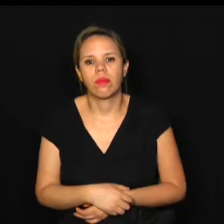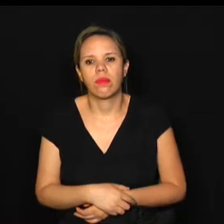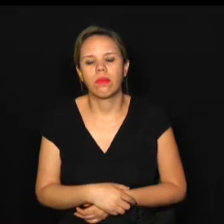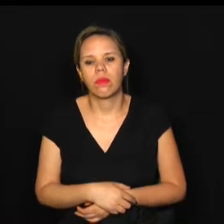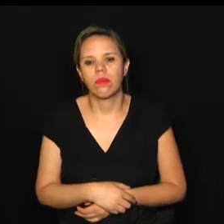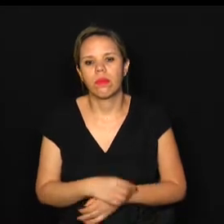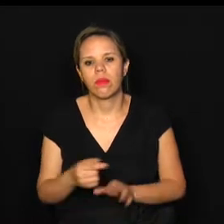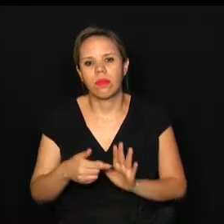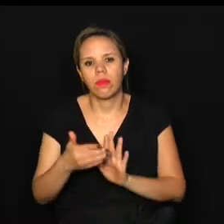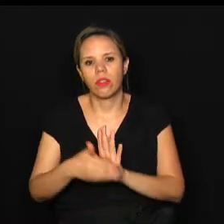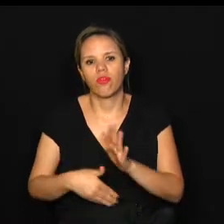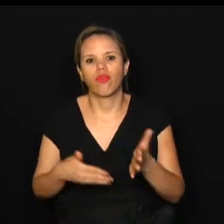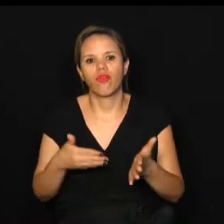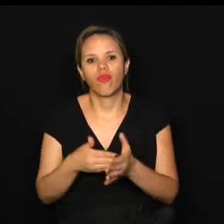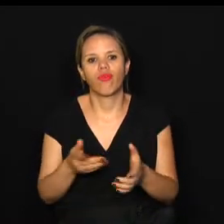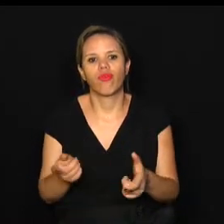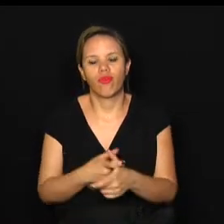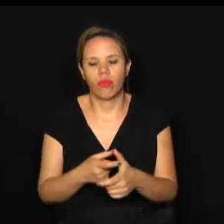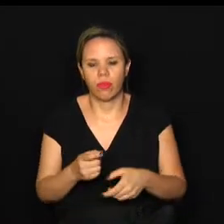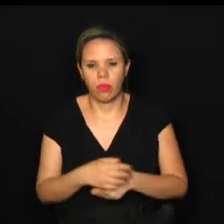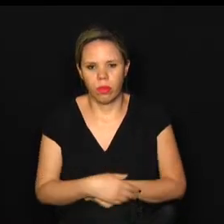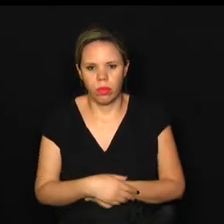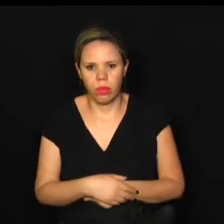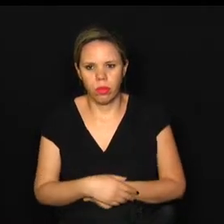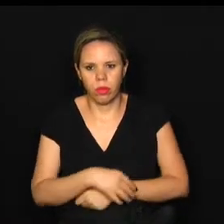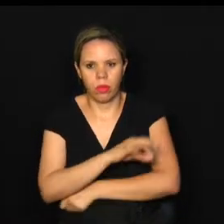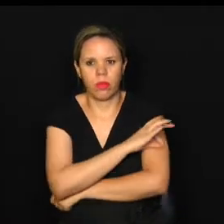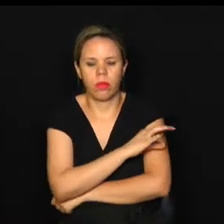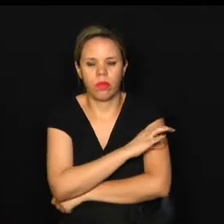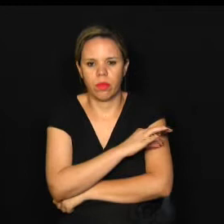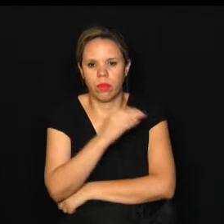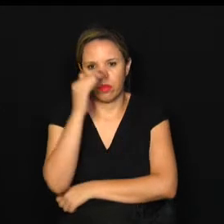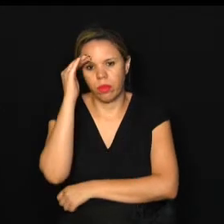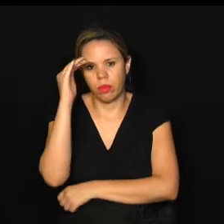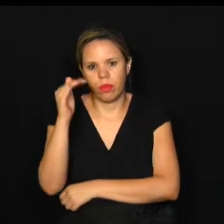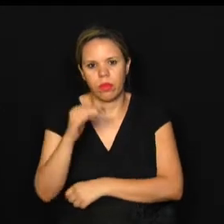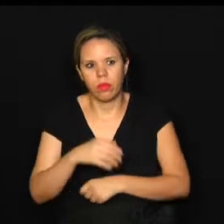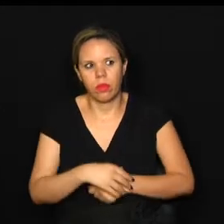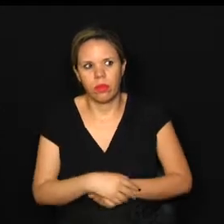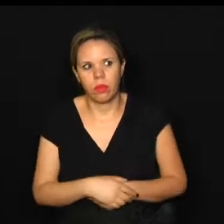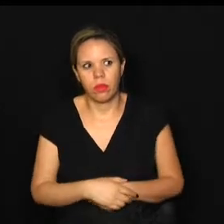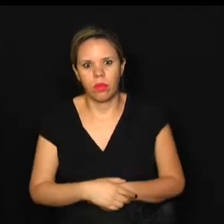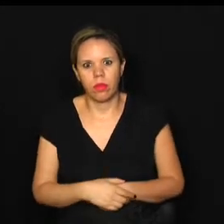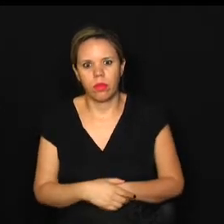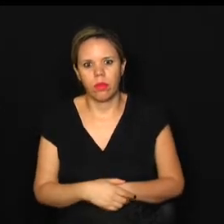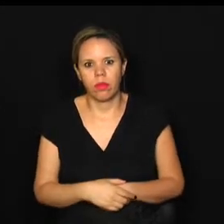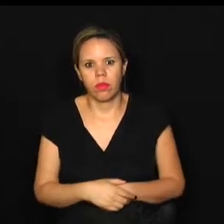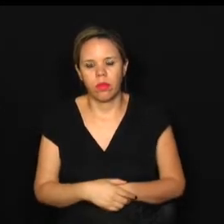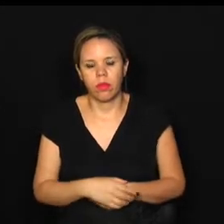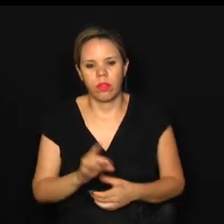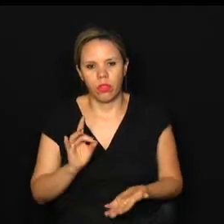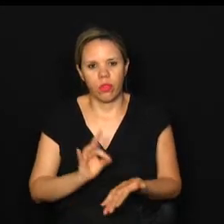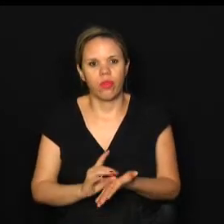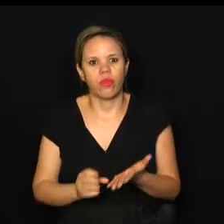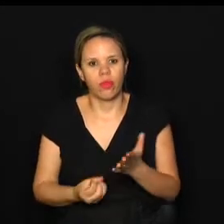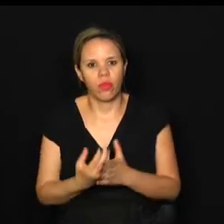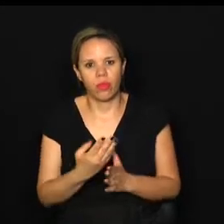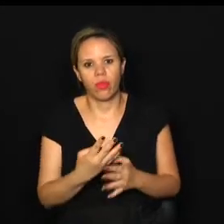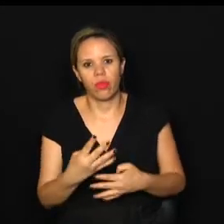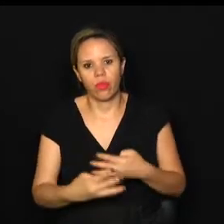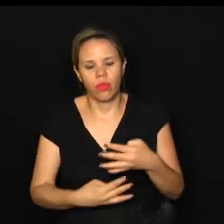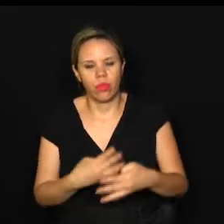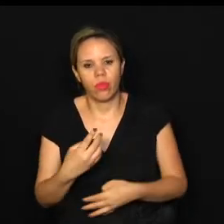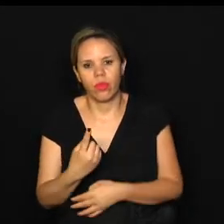Demonstrativo do limite da dívida. Também a prefeitura está cumprindo o limite. A dívida consolidada nesse quadrimestre é